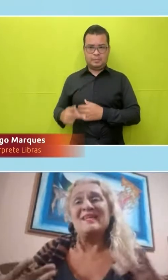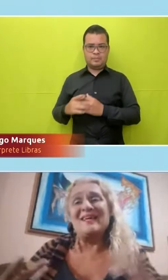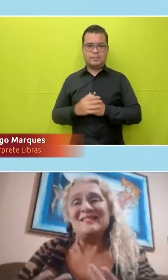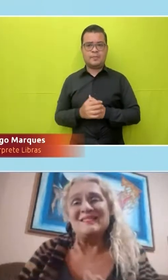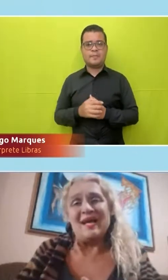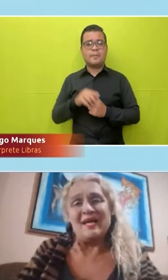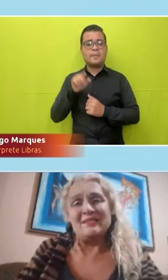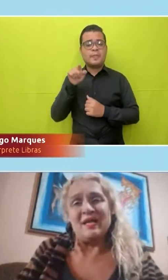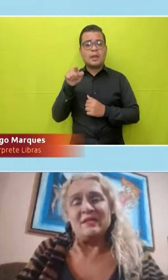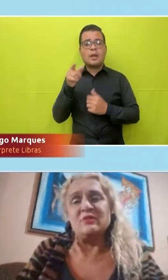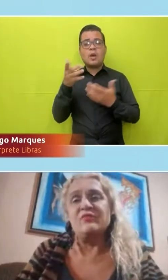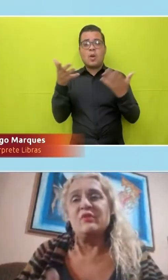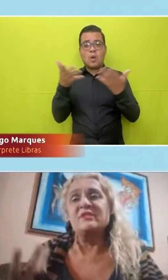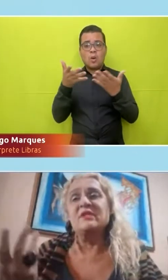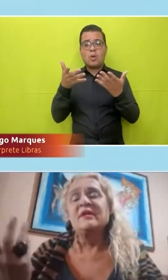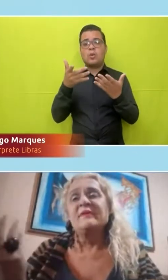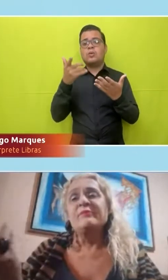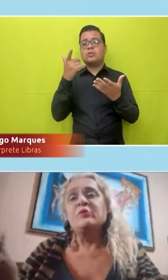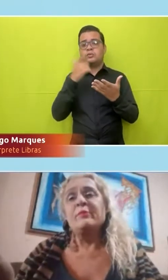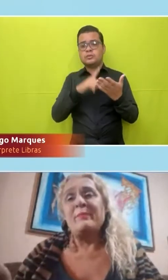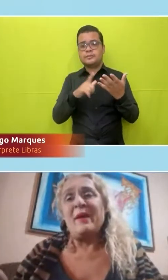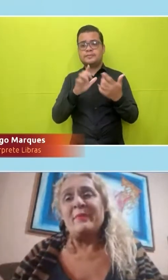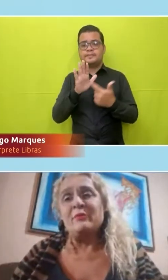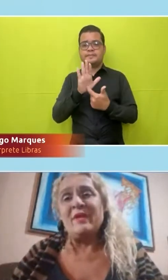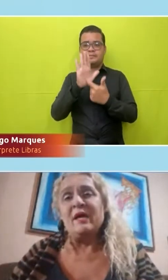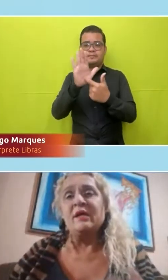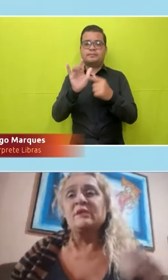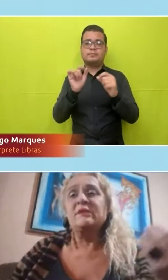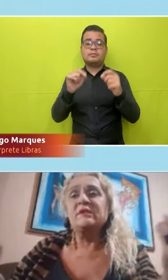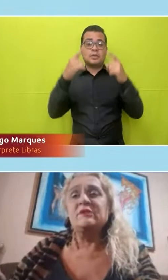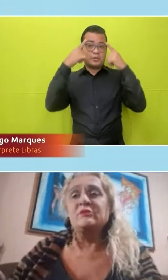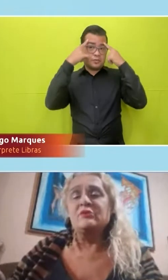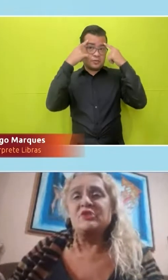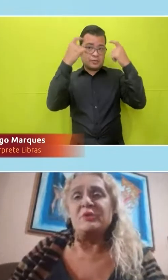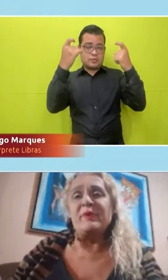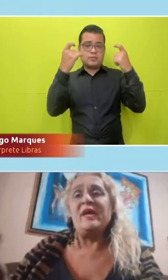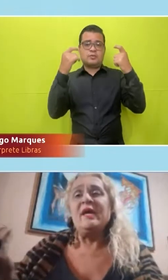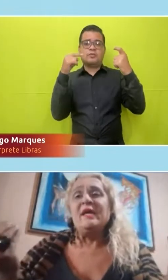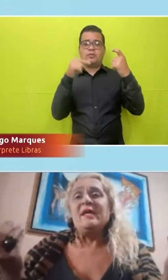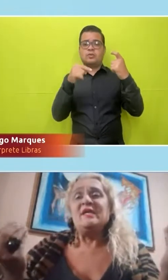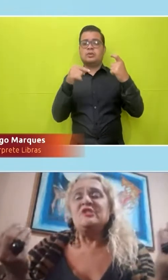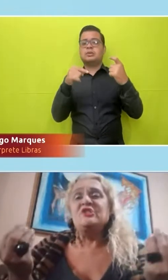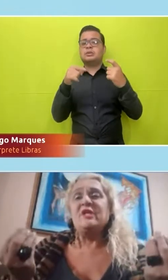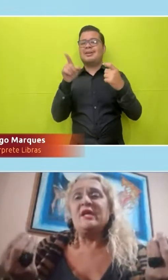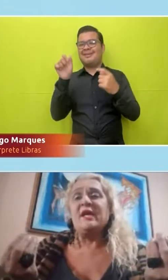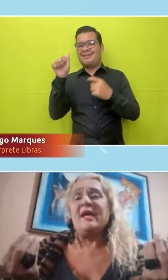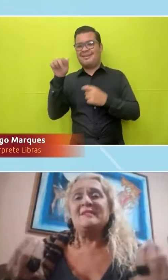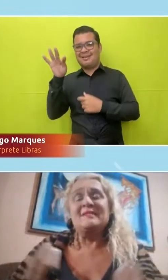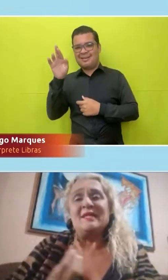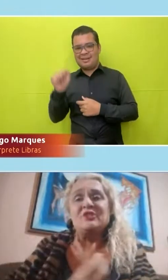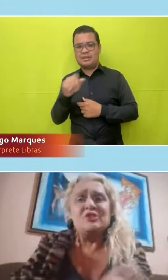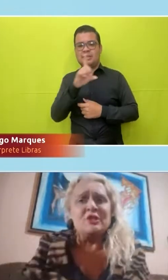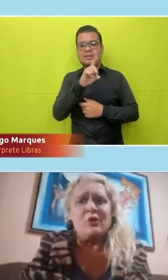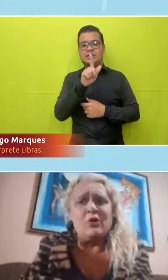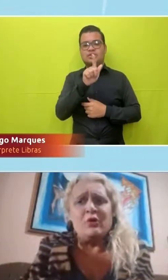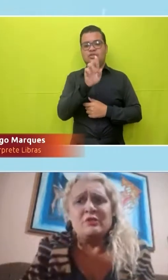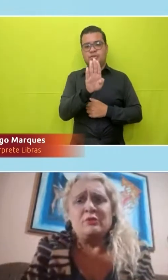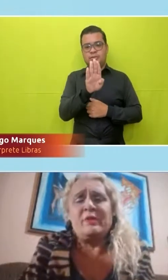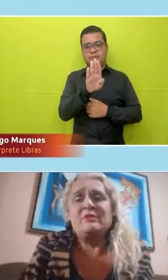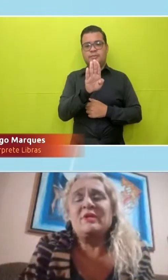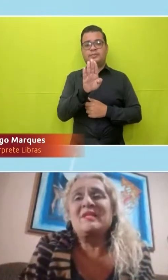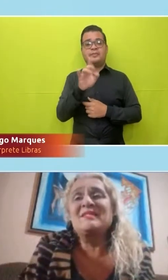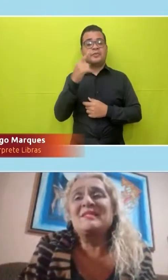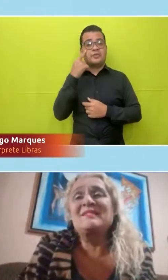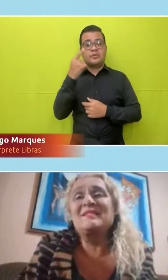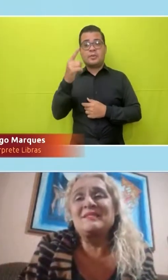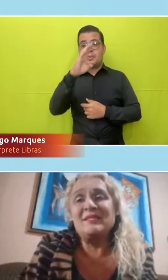consegue casar essa relação de violência do mapeamento da ANTRA, do GGB, e a gente tem essa estatística horrorosa no Brasil,